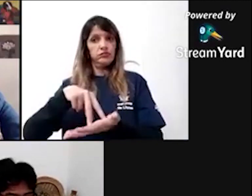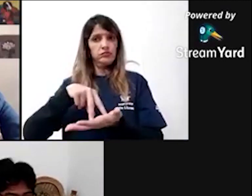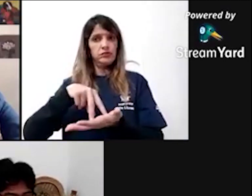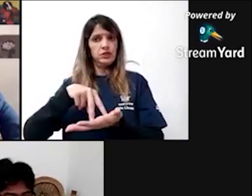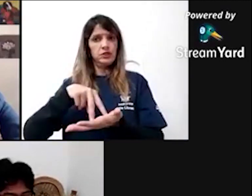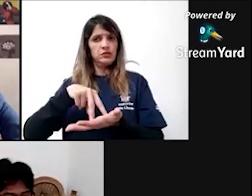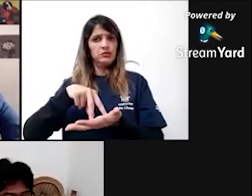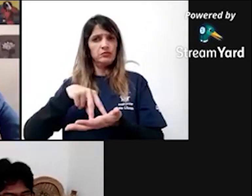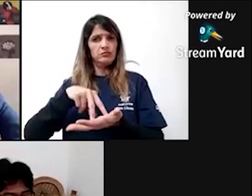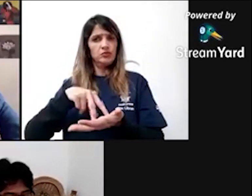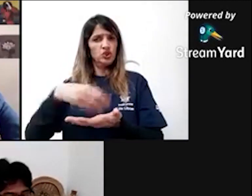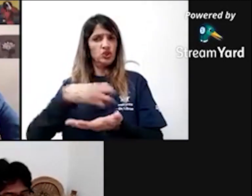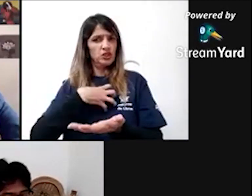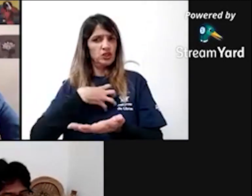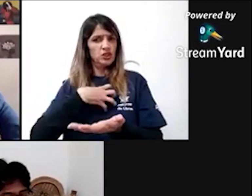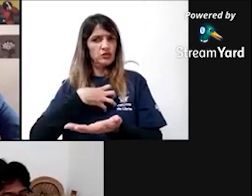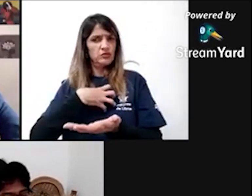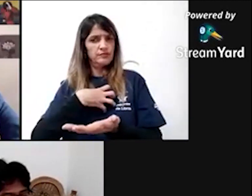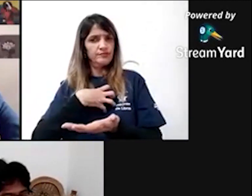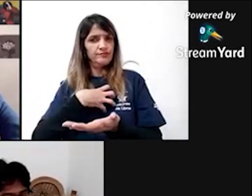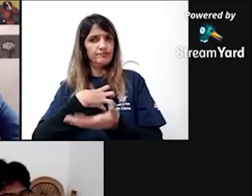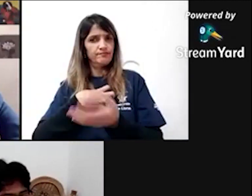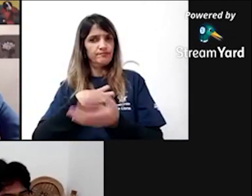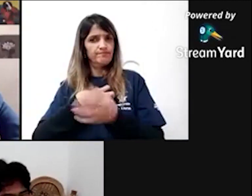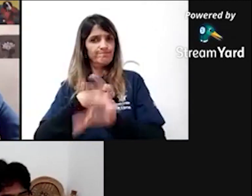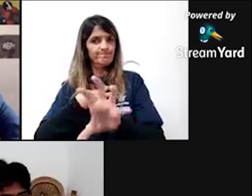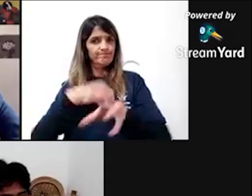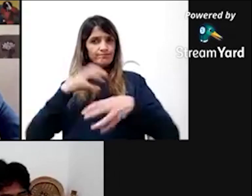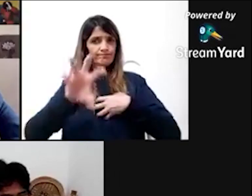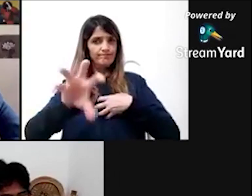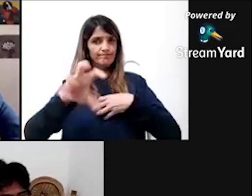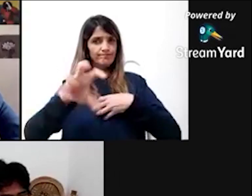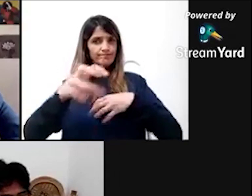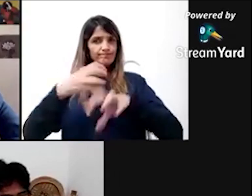postura. É uma posição de aprendizado,